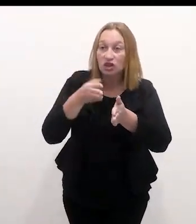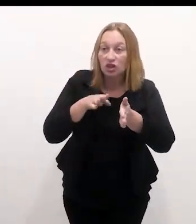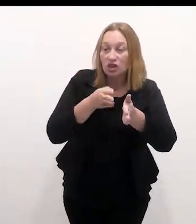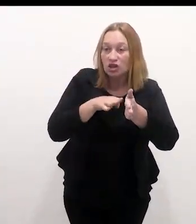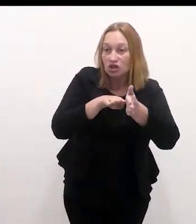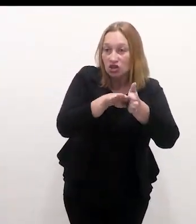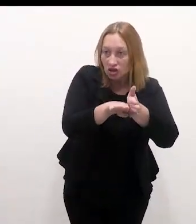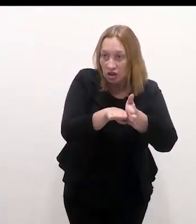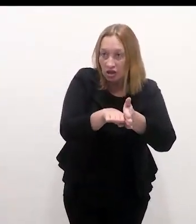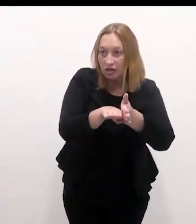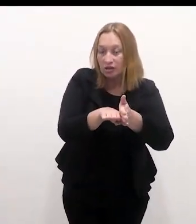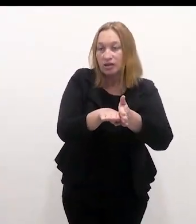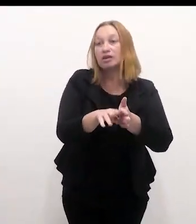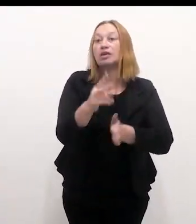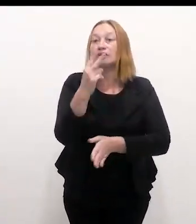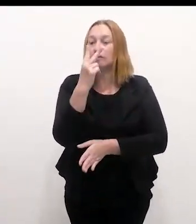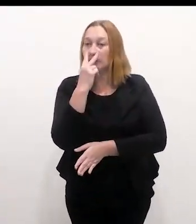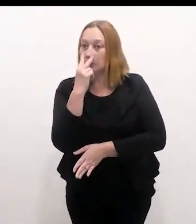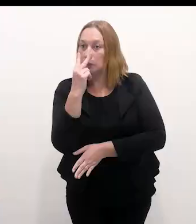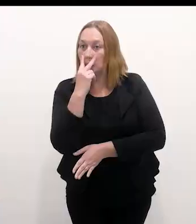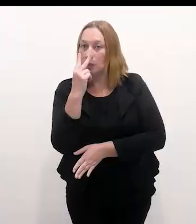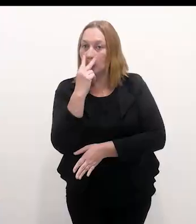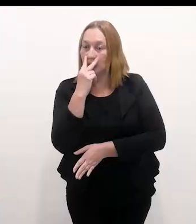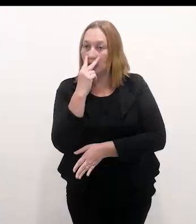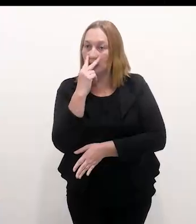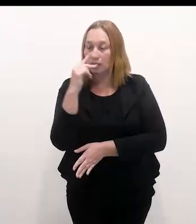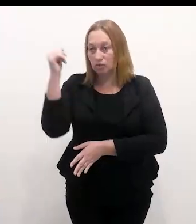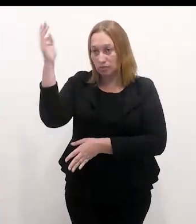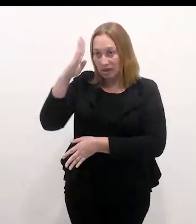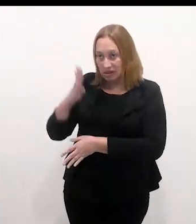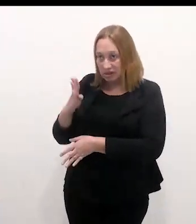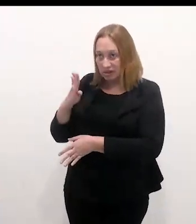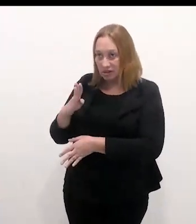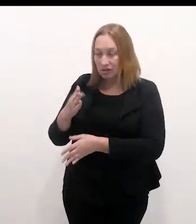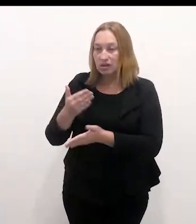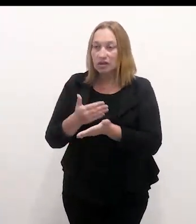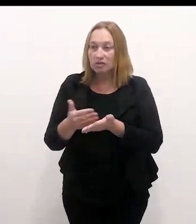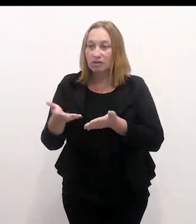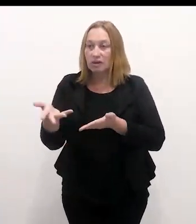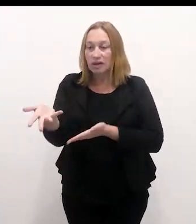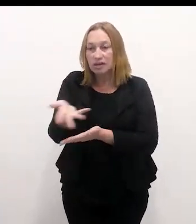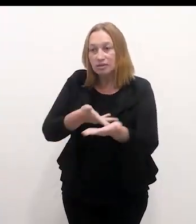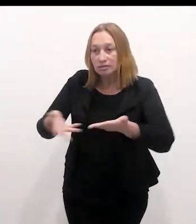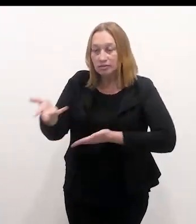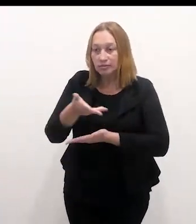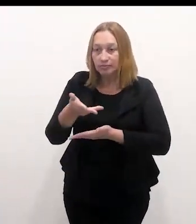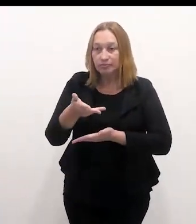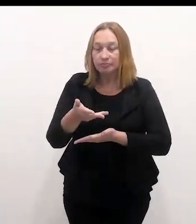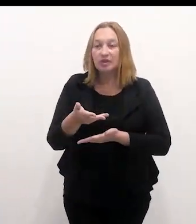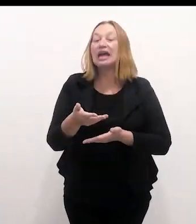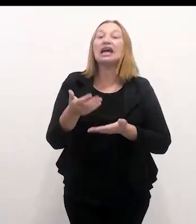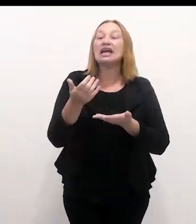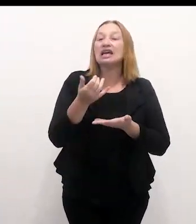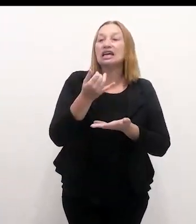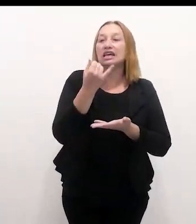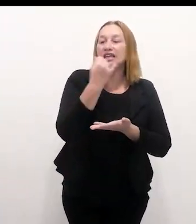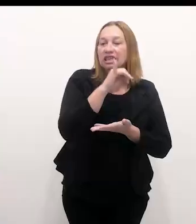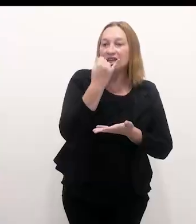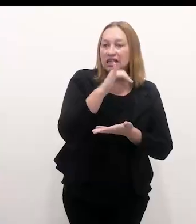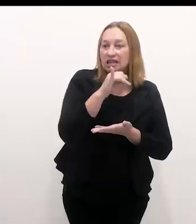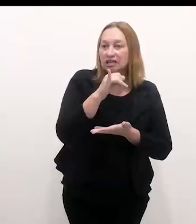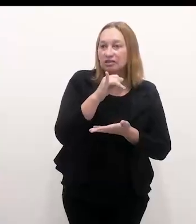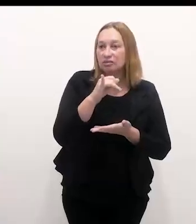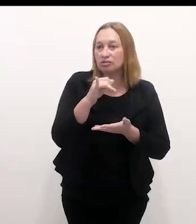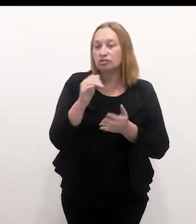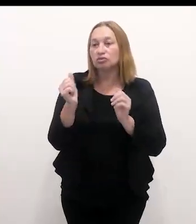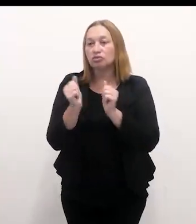no Espírito Santo, em Vitória, e começou este fluxo de italianos verso o Brasil, um país onde muitos